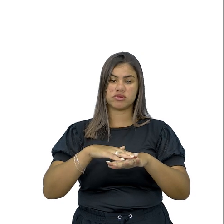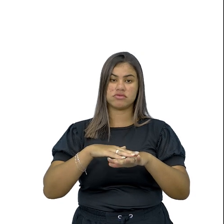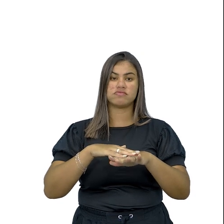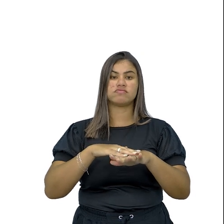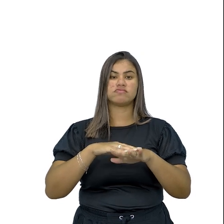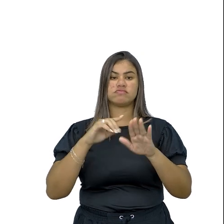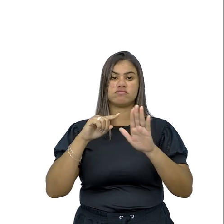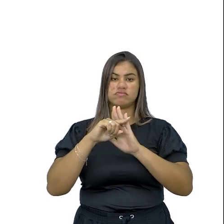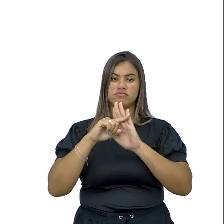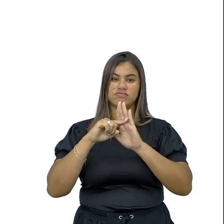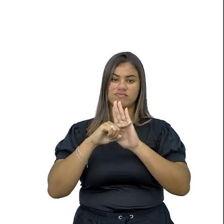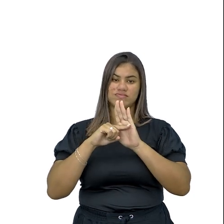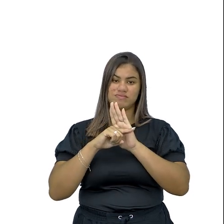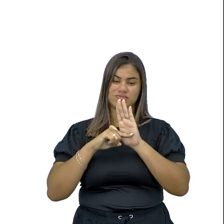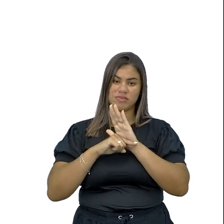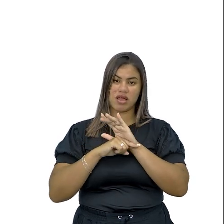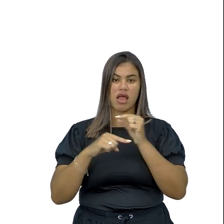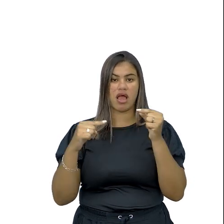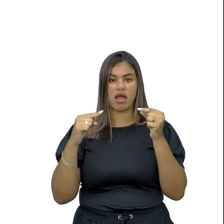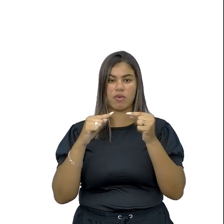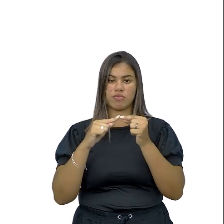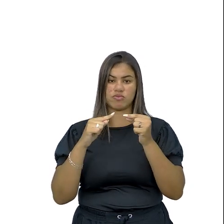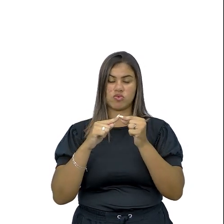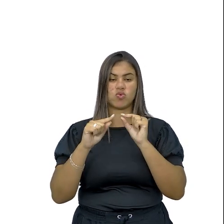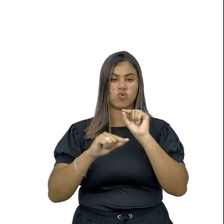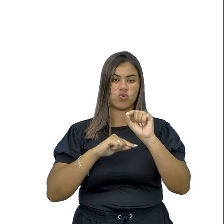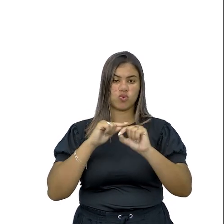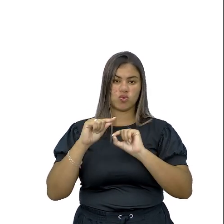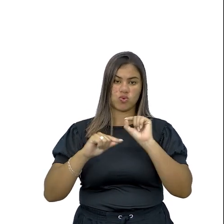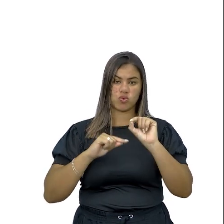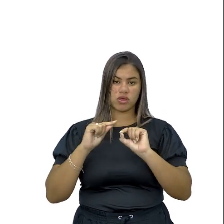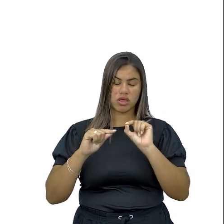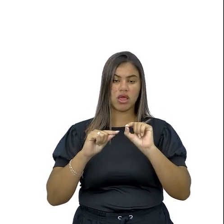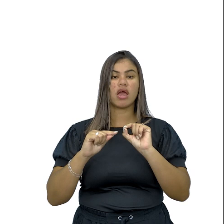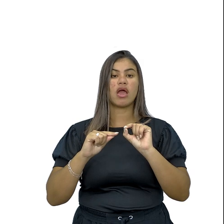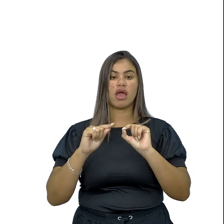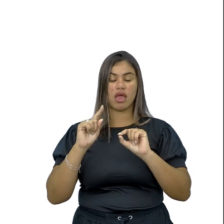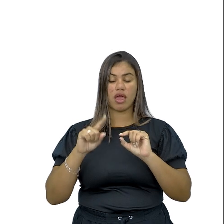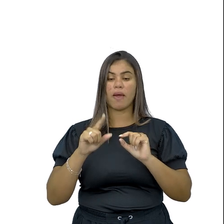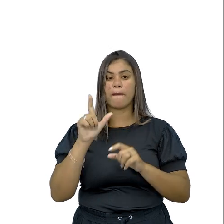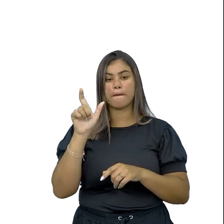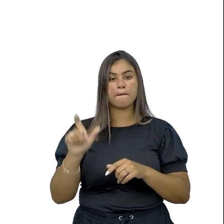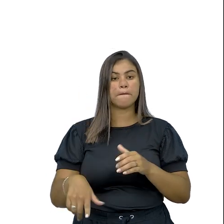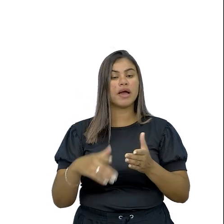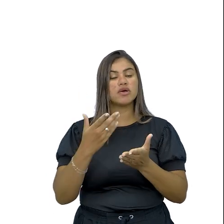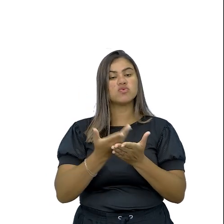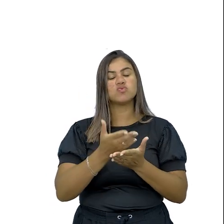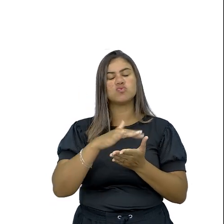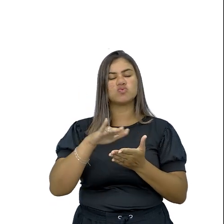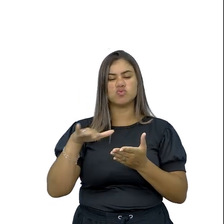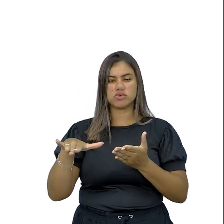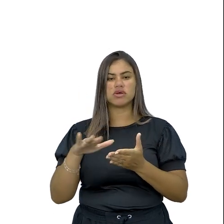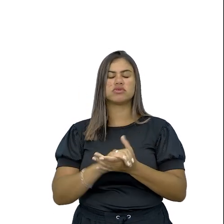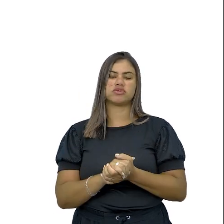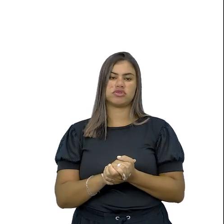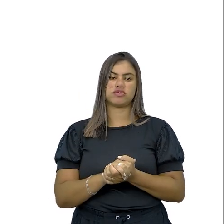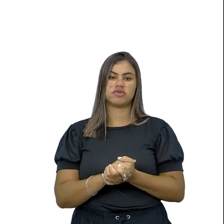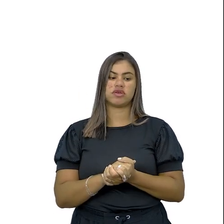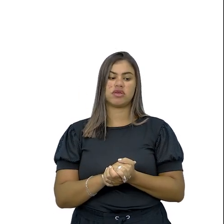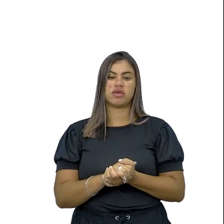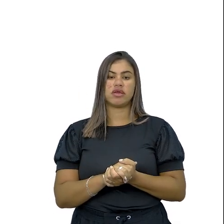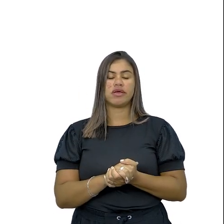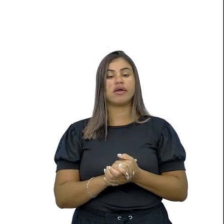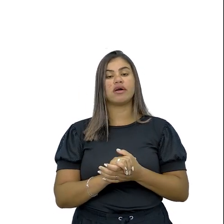certo? Segundo a autonomia do estudante, né? Aquilo que até onde,